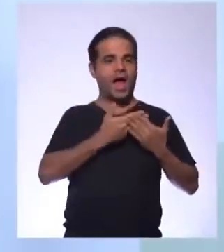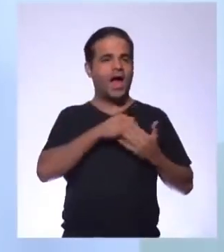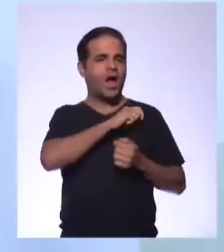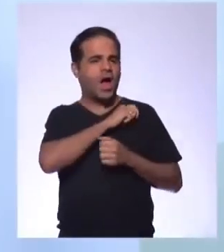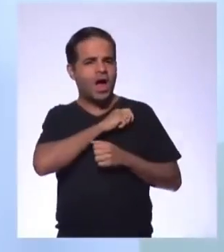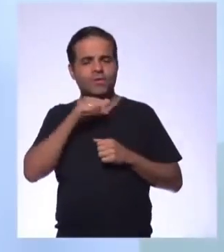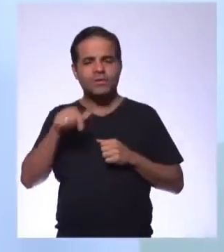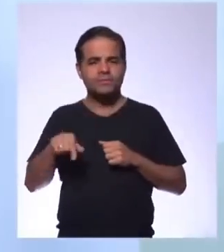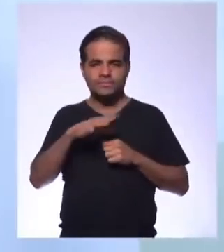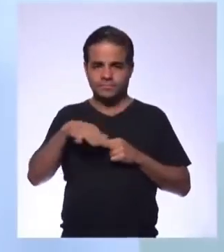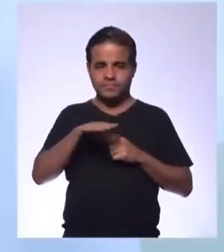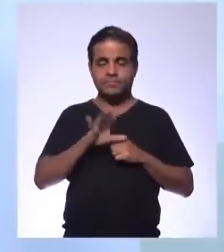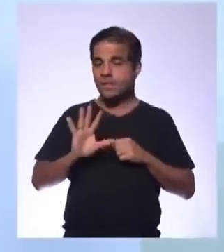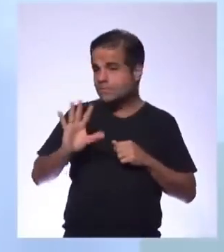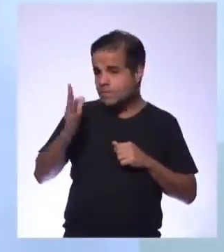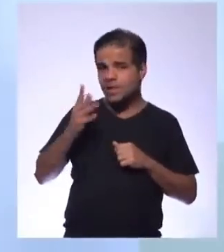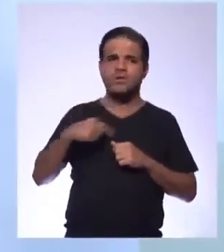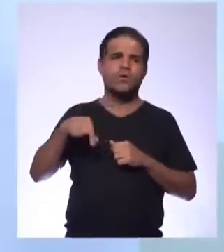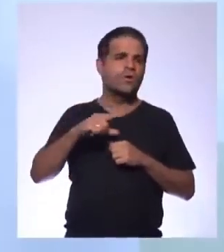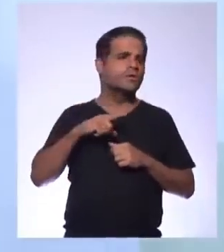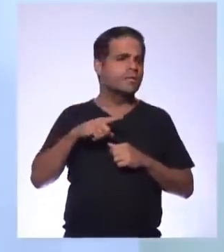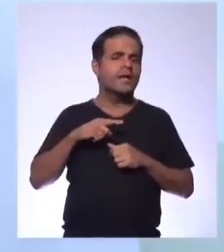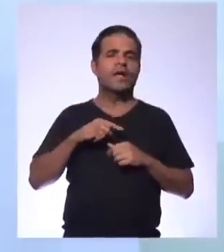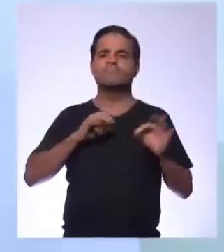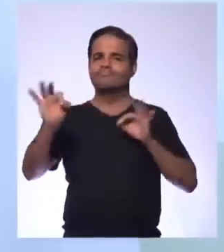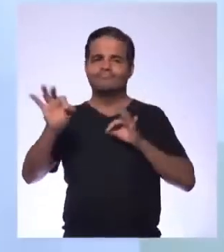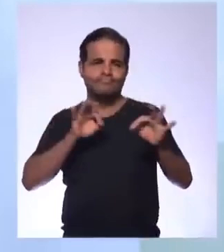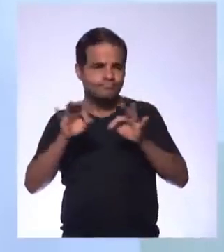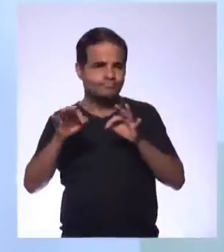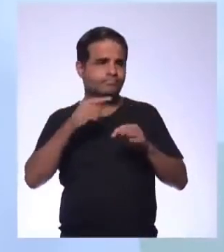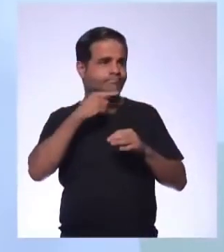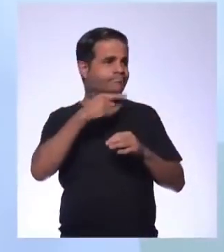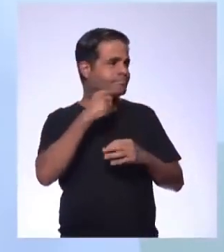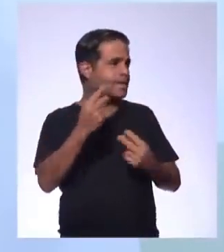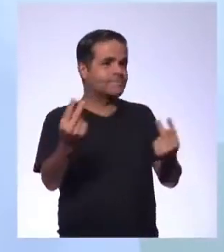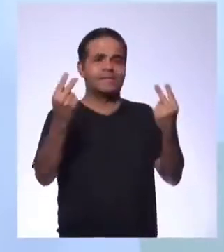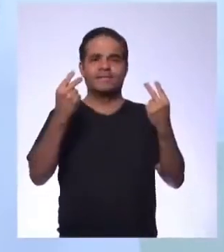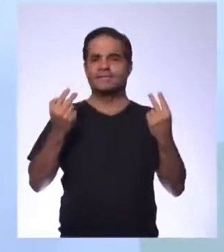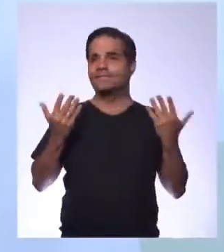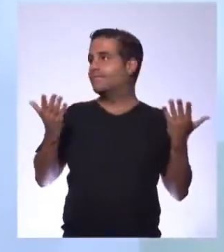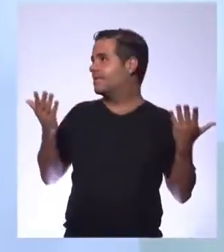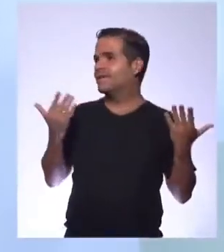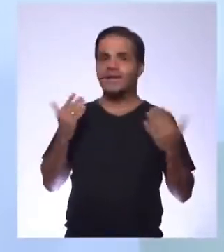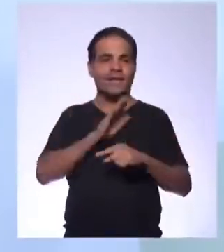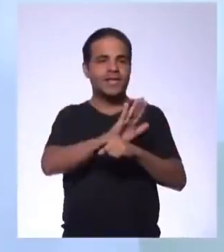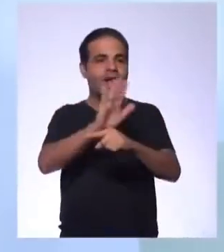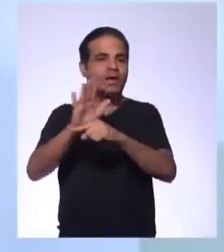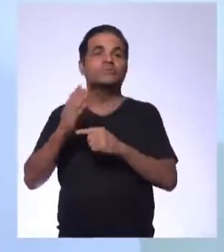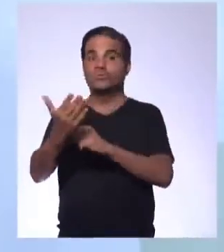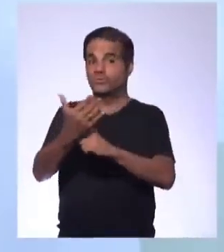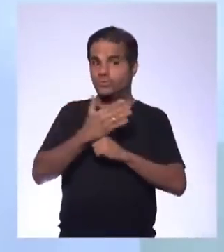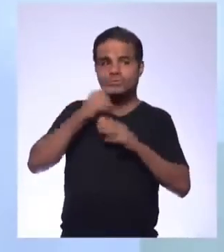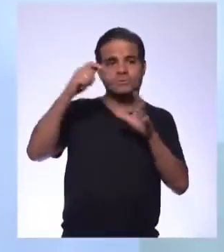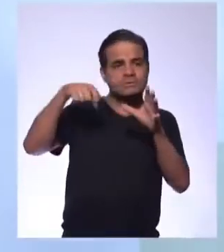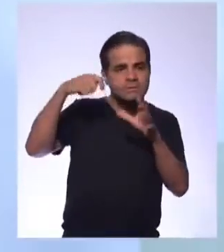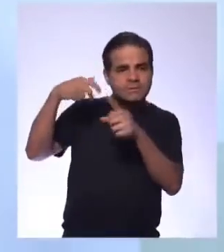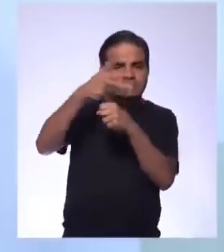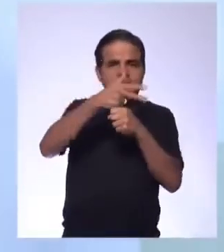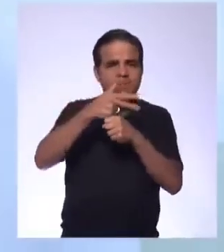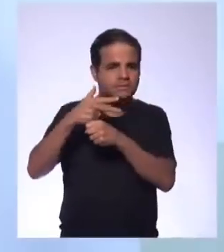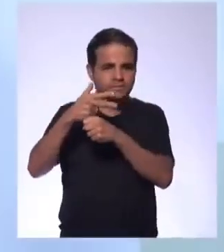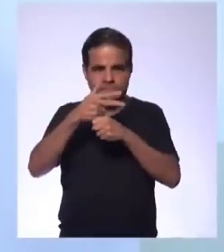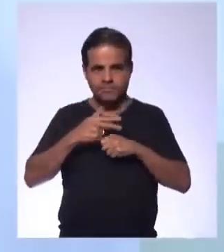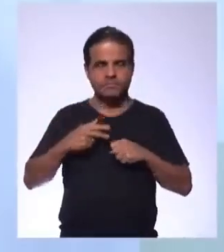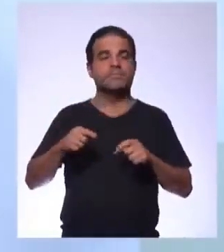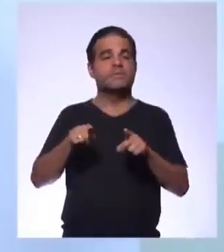só que essa aula, para acontecer, a gente tem toda uma produção que vocês não podem ver aqui, que ajuda muito a gente, né? Eles estão sempre aqui.